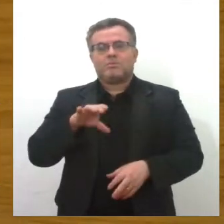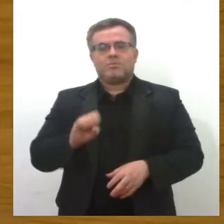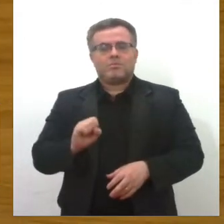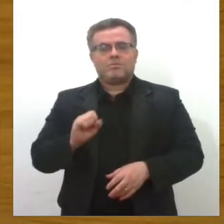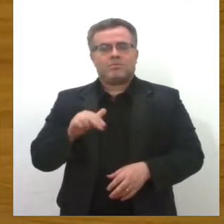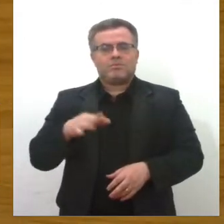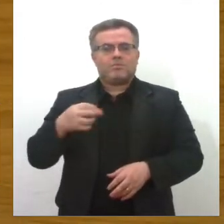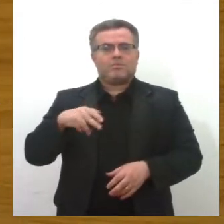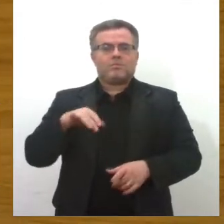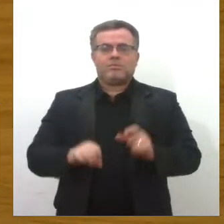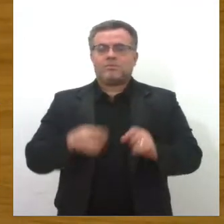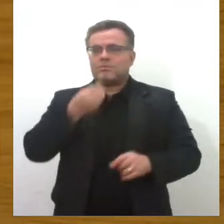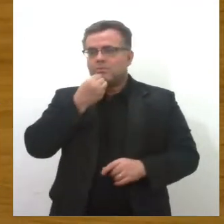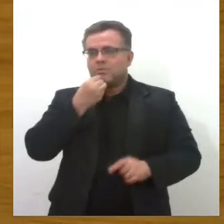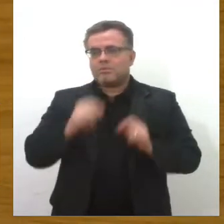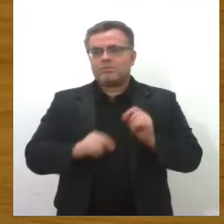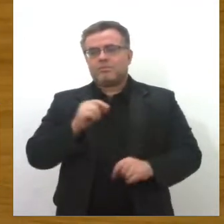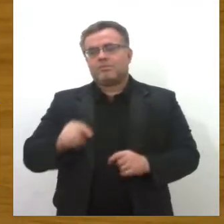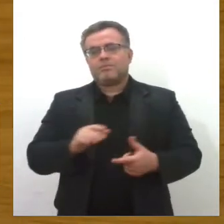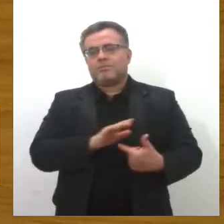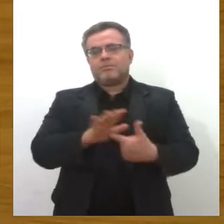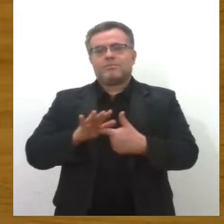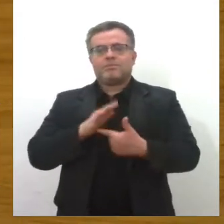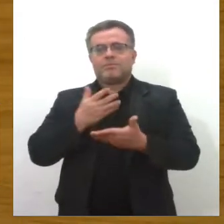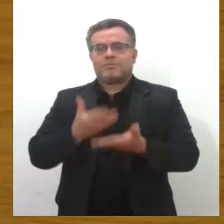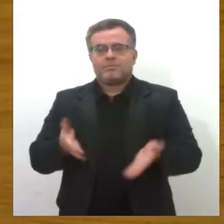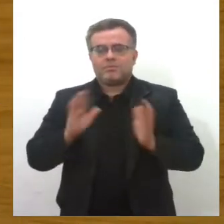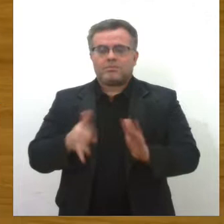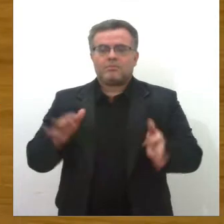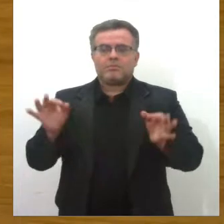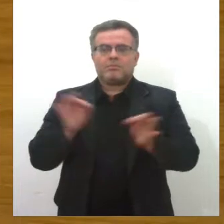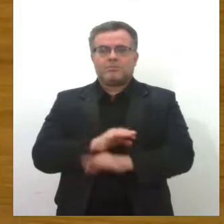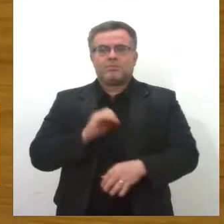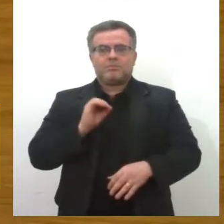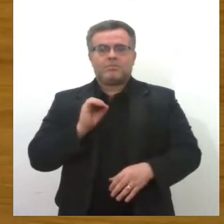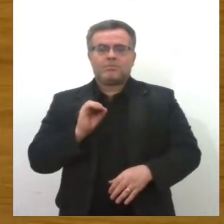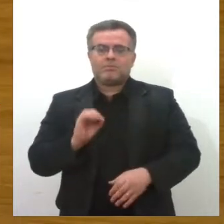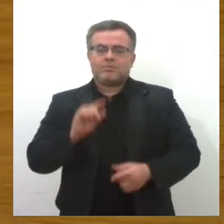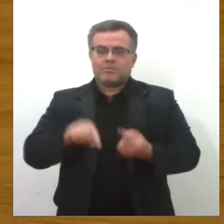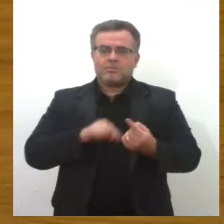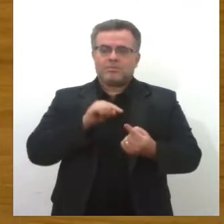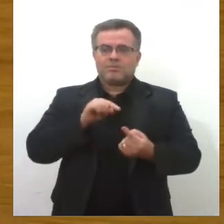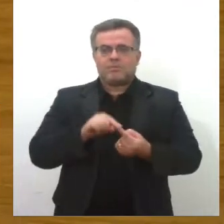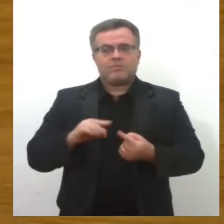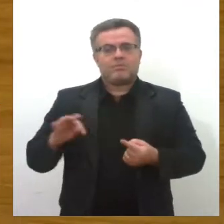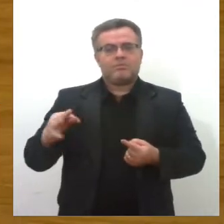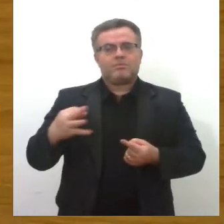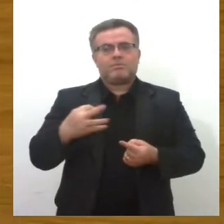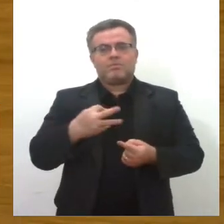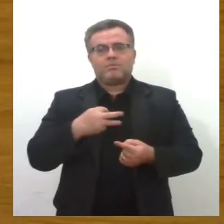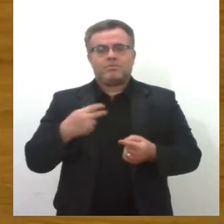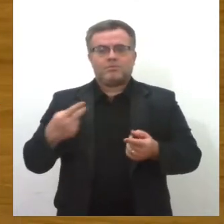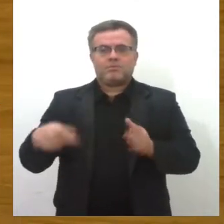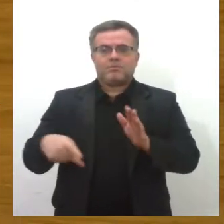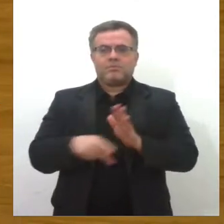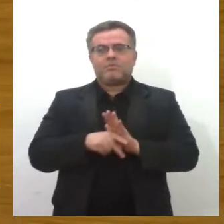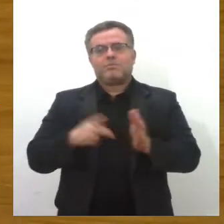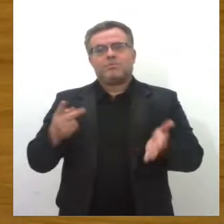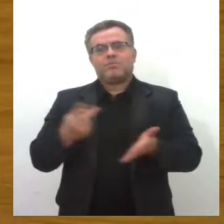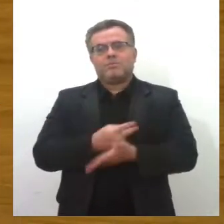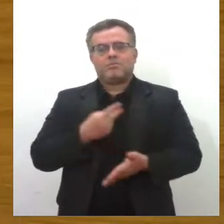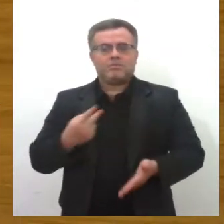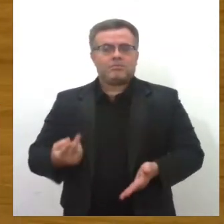Na oportunidade, ele trouxe aos deputados estaduais, né, as metas fiscais, um balanço das metas fiscais realizadas do